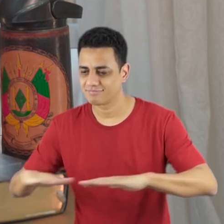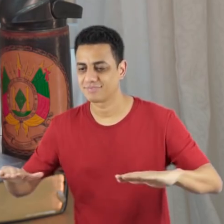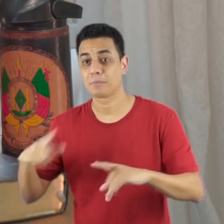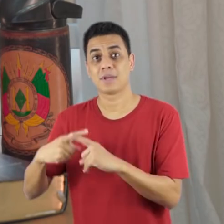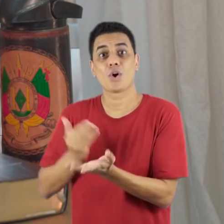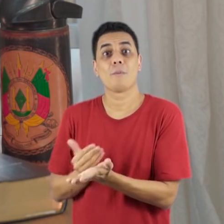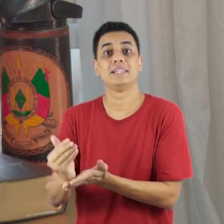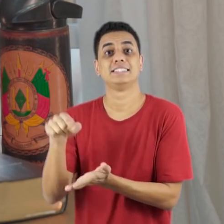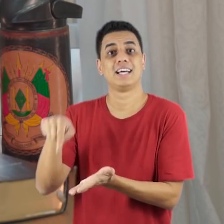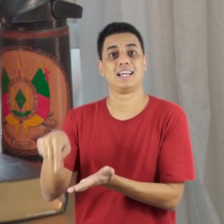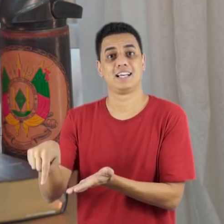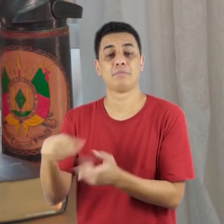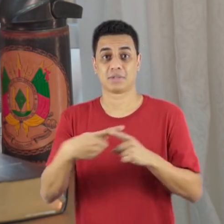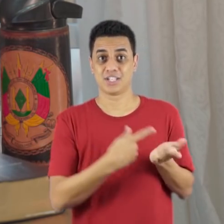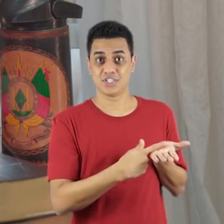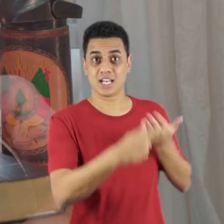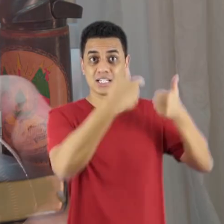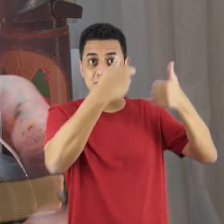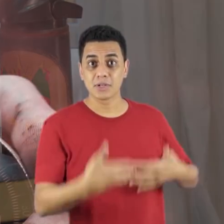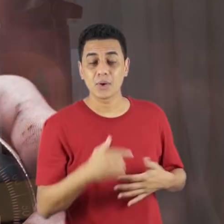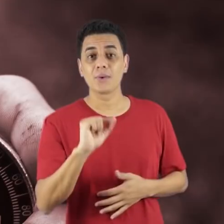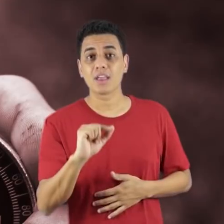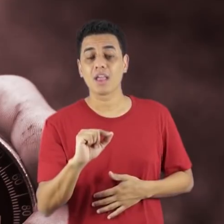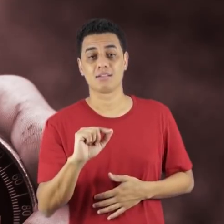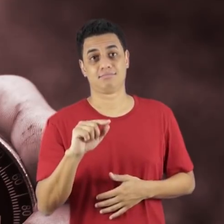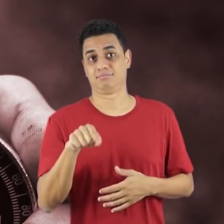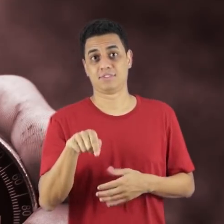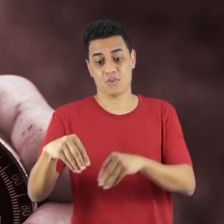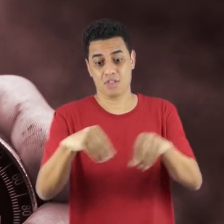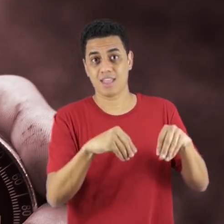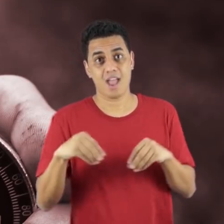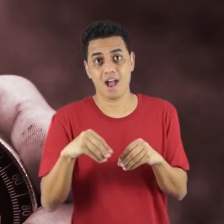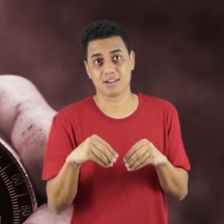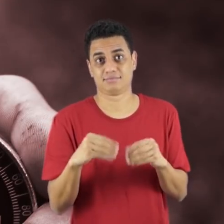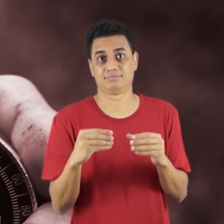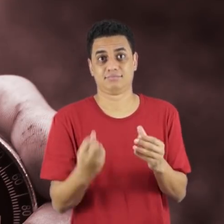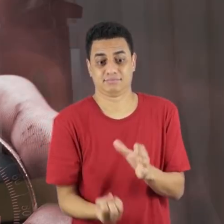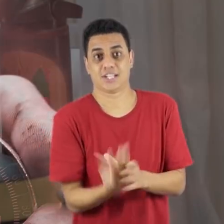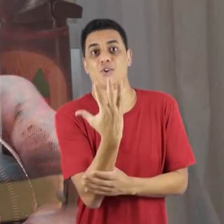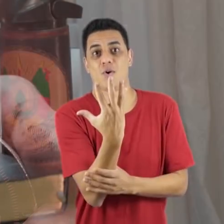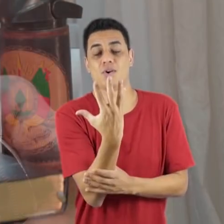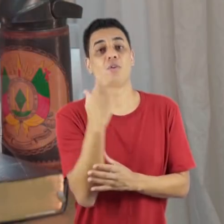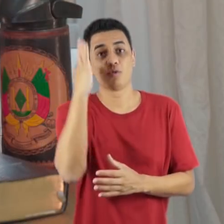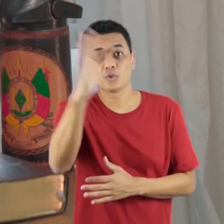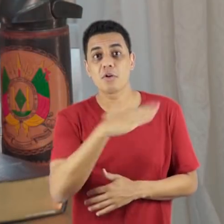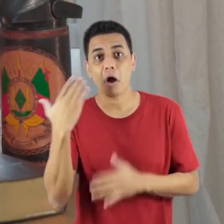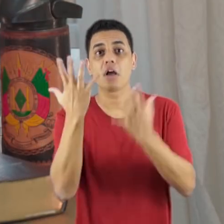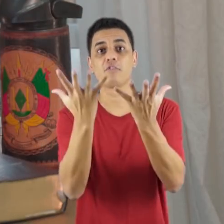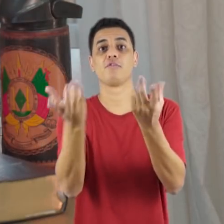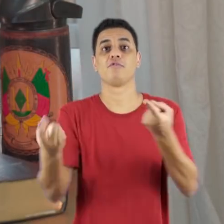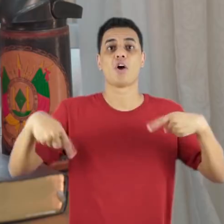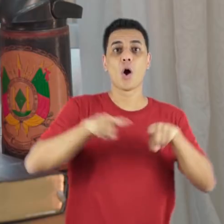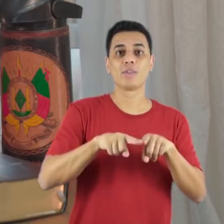fim. Pois, conforme nós lemos em Gênesis, você foi feito do pó e ao pó voltará. Deus